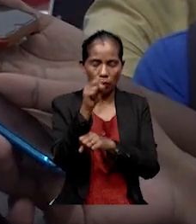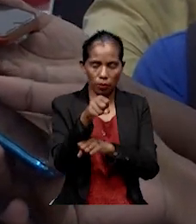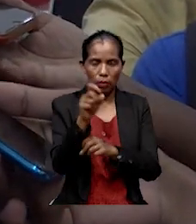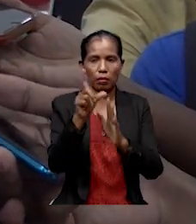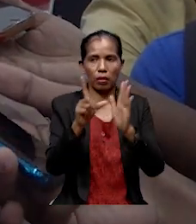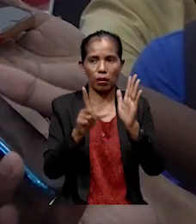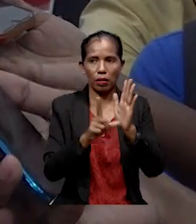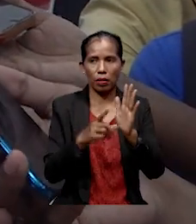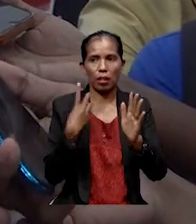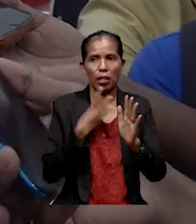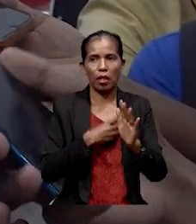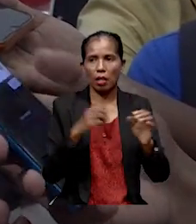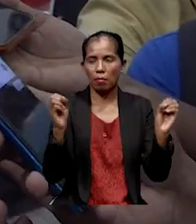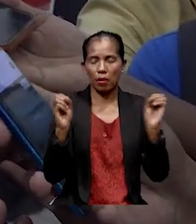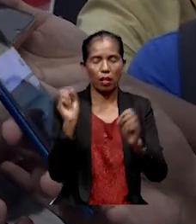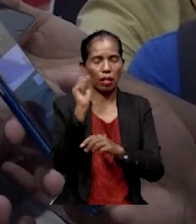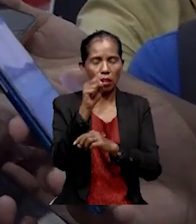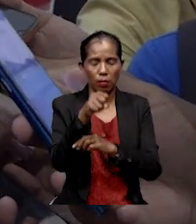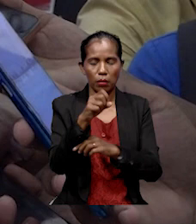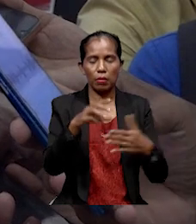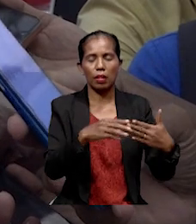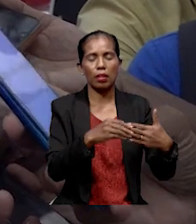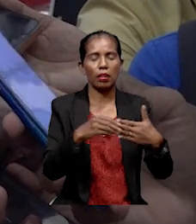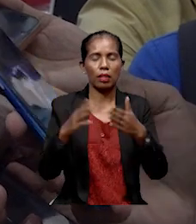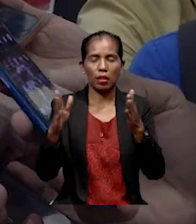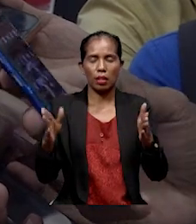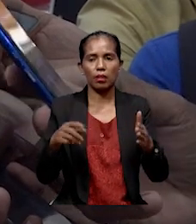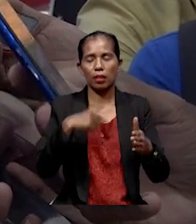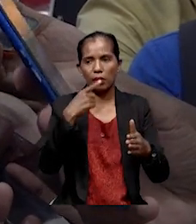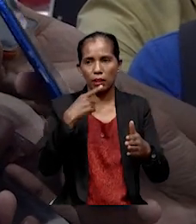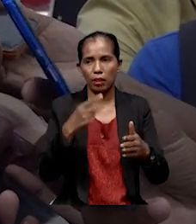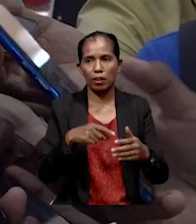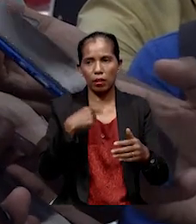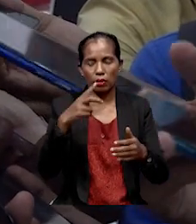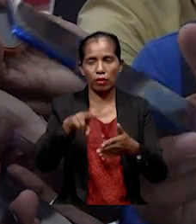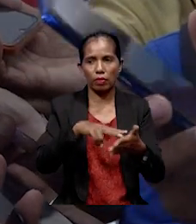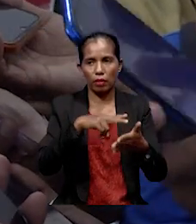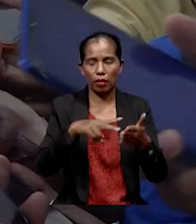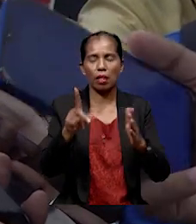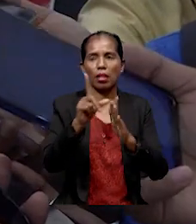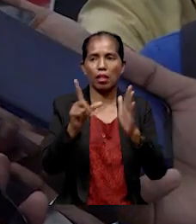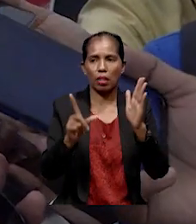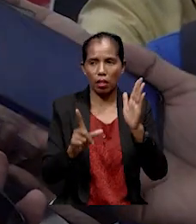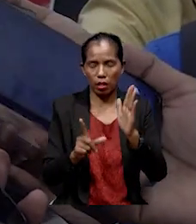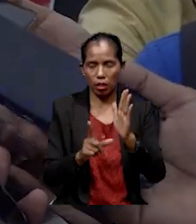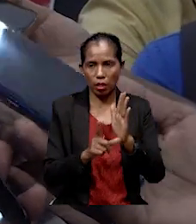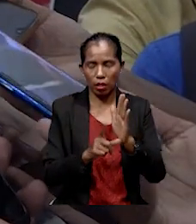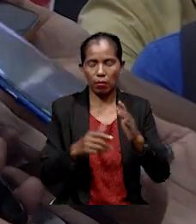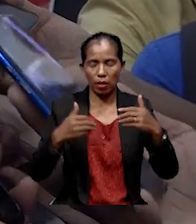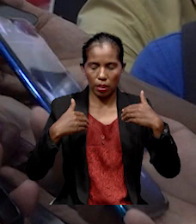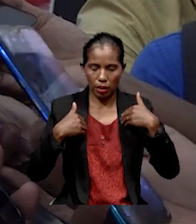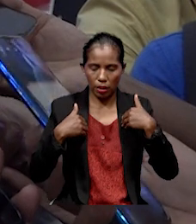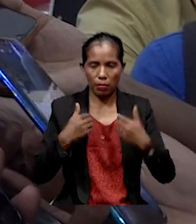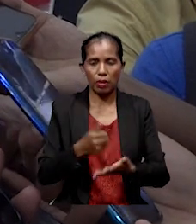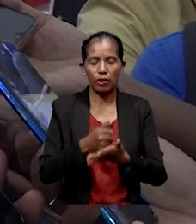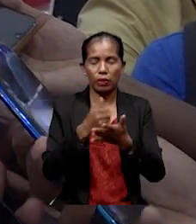Ami la hakruk ba liderança CDT, ba candidato CDT. Se mga viola, lei mga ia itenia leten. Ita